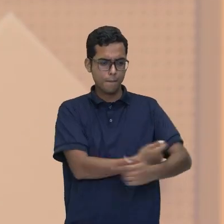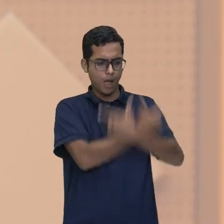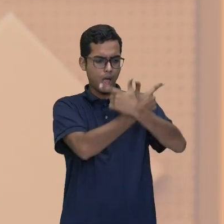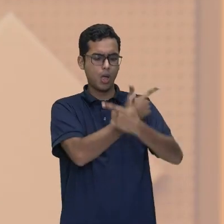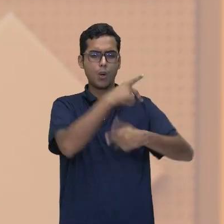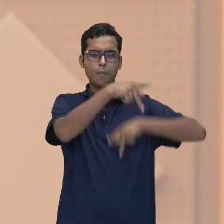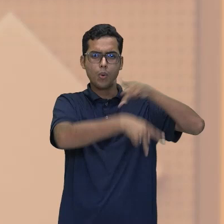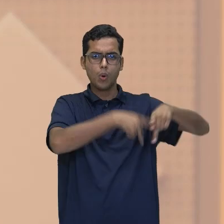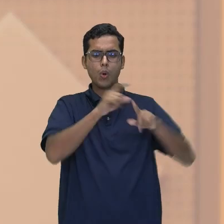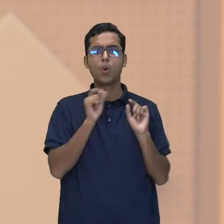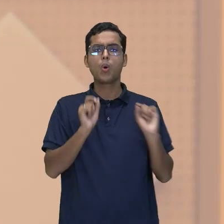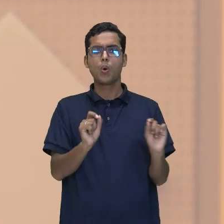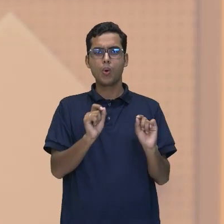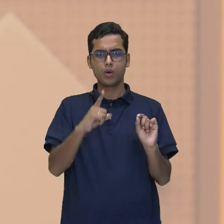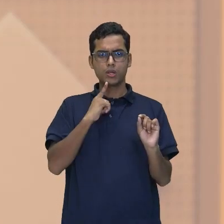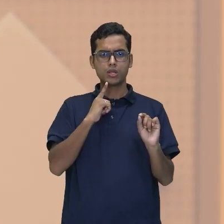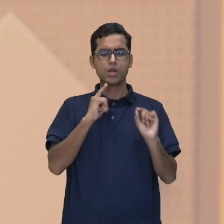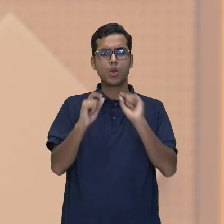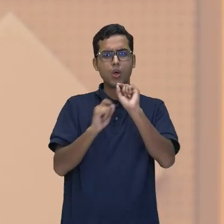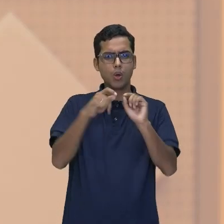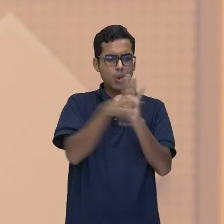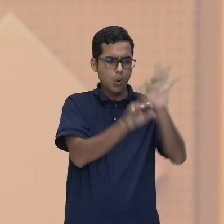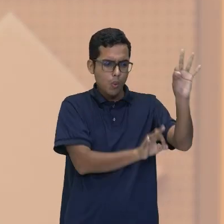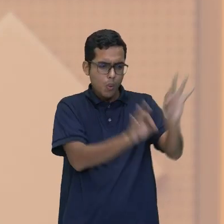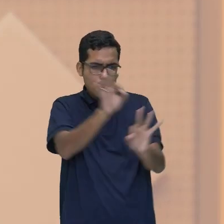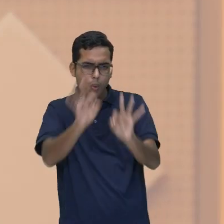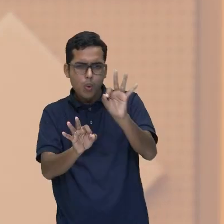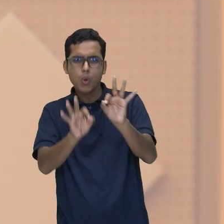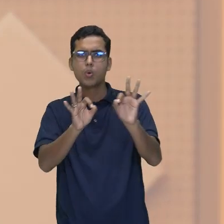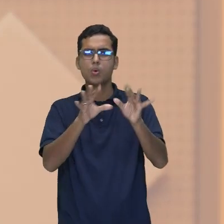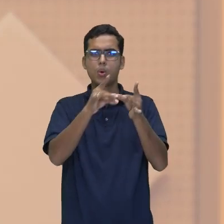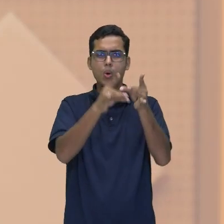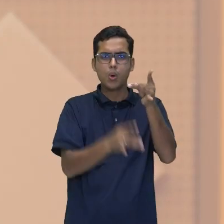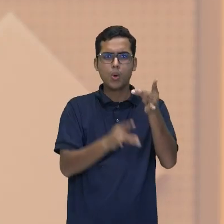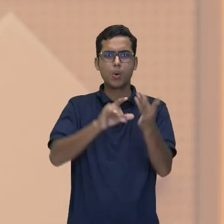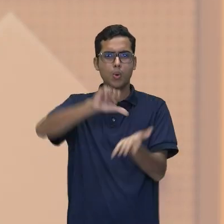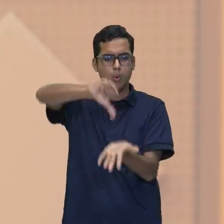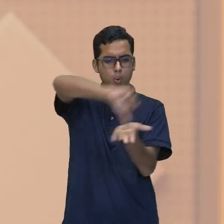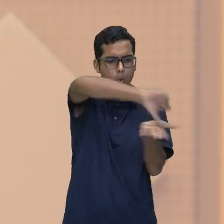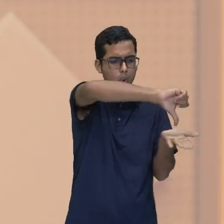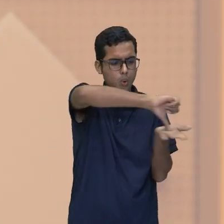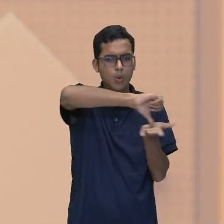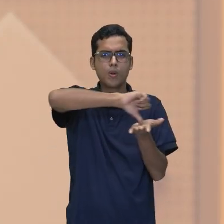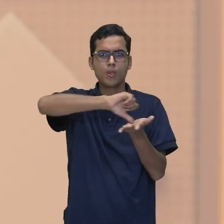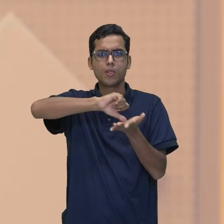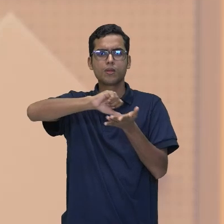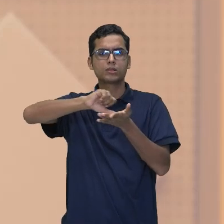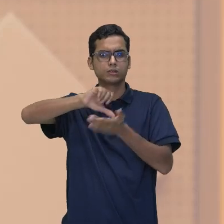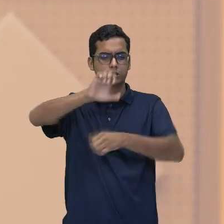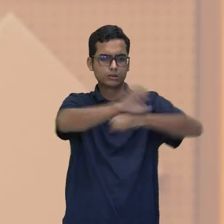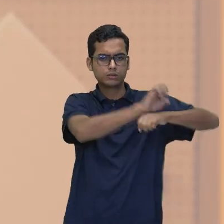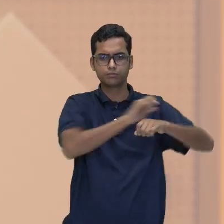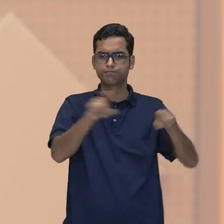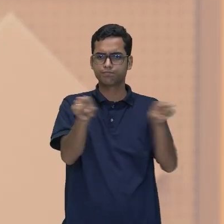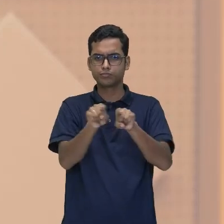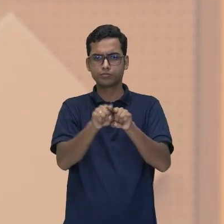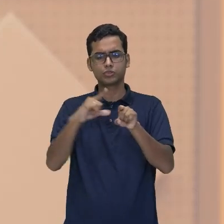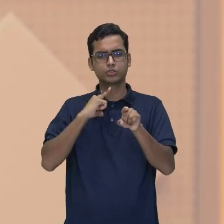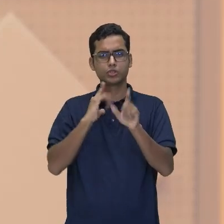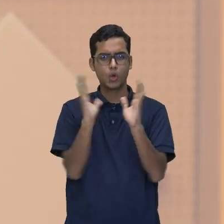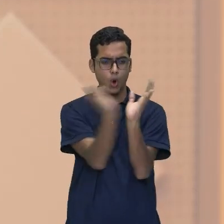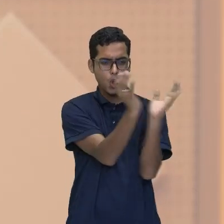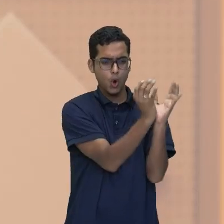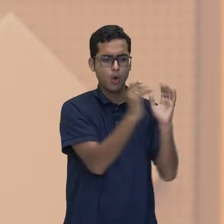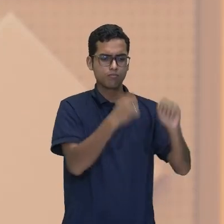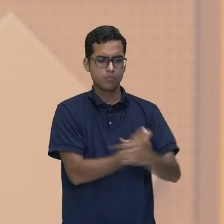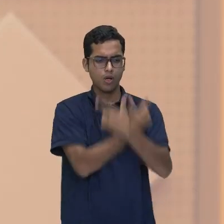civilização maia era justamente a sua organização em cidades-estados. Então, havia a presença, sim, de grupos